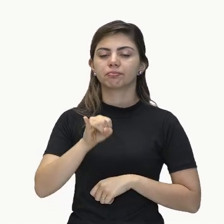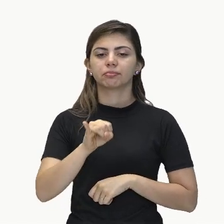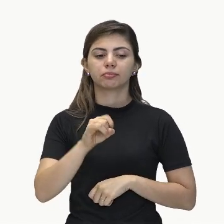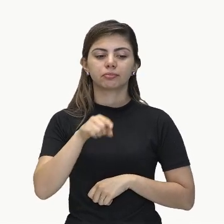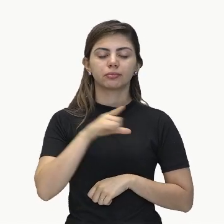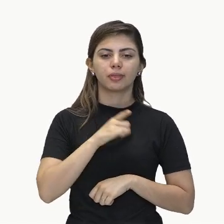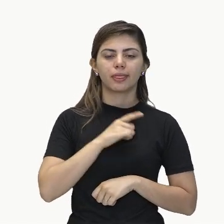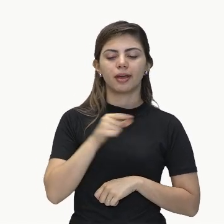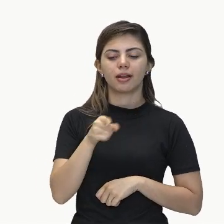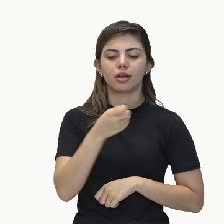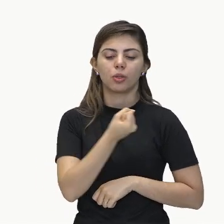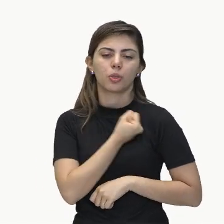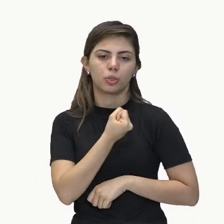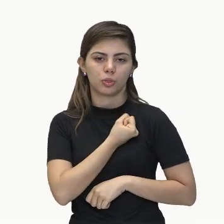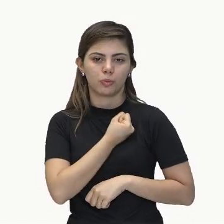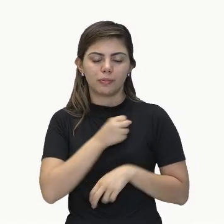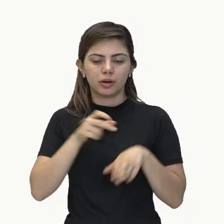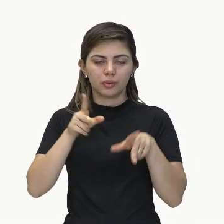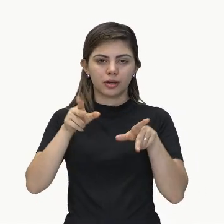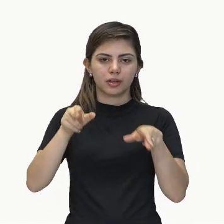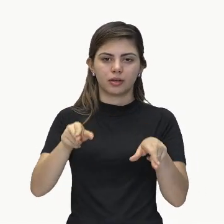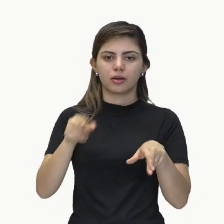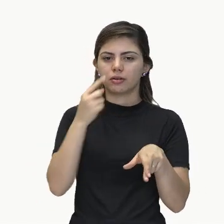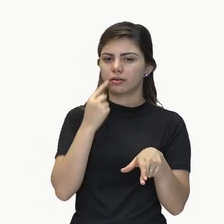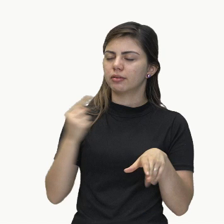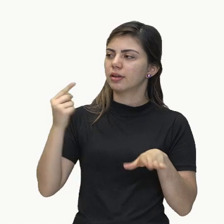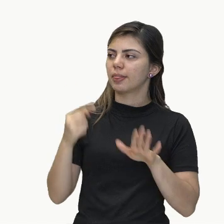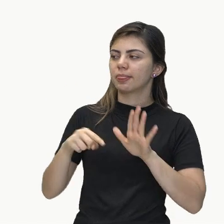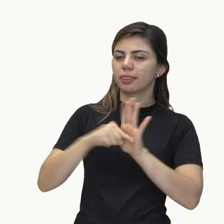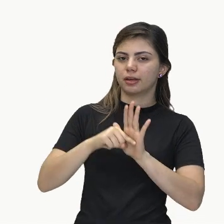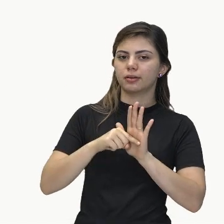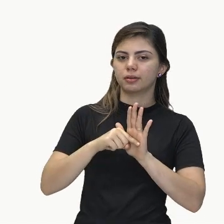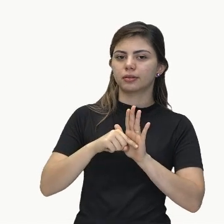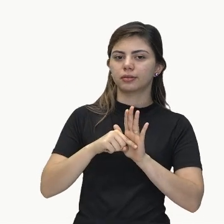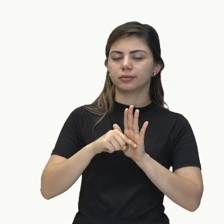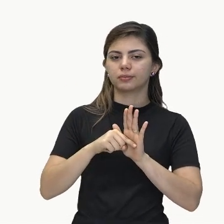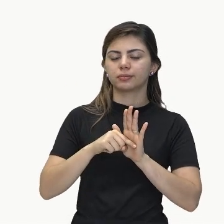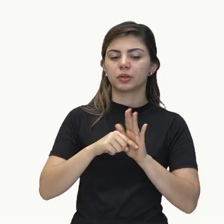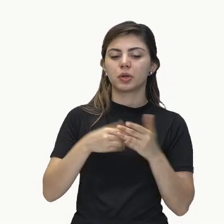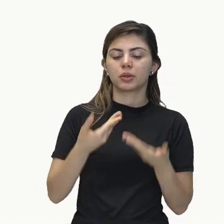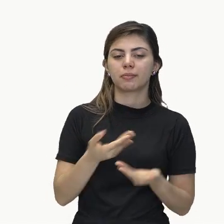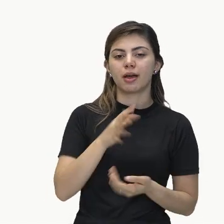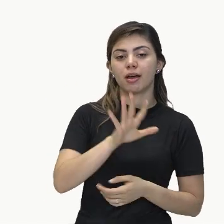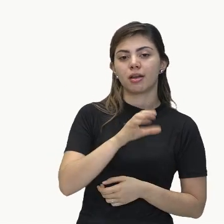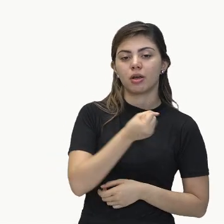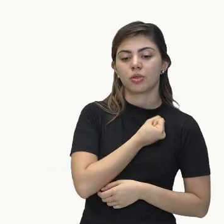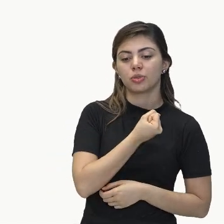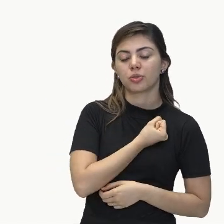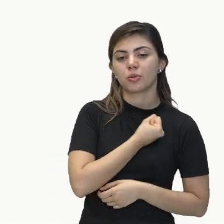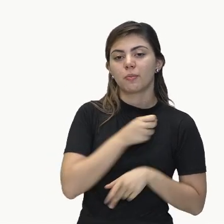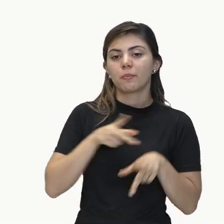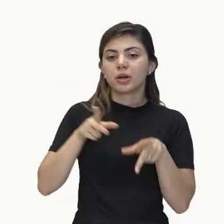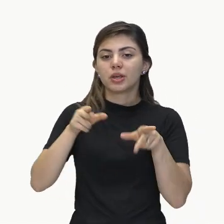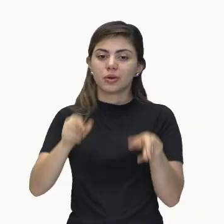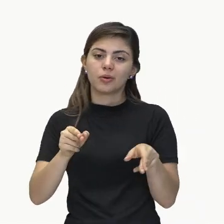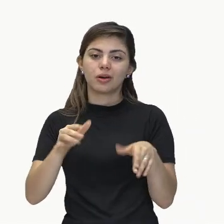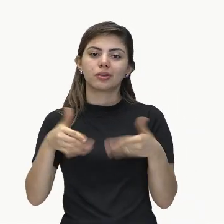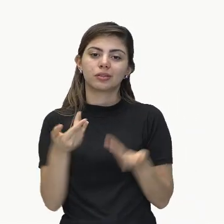eu subtrair, porque aqui é menos, o mesmo número, logo, um número menos ele mesmo é